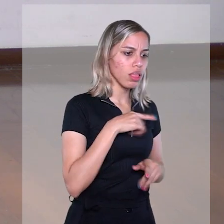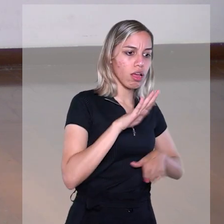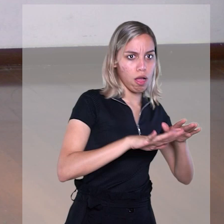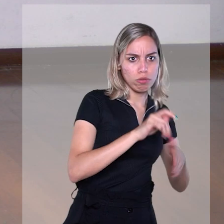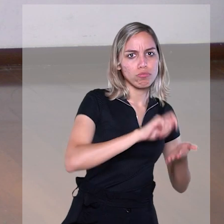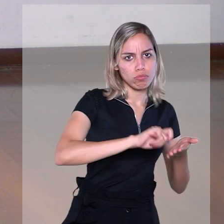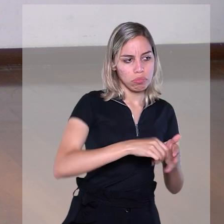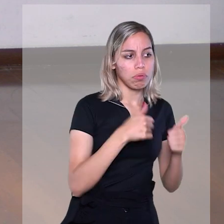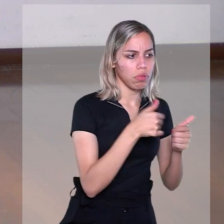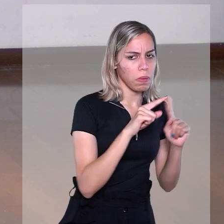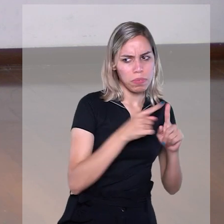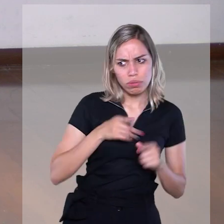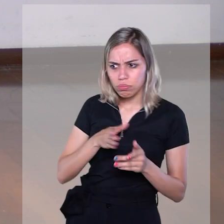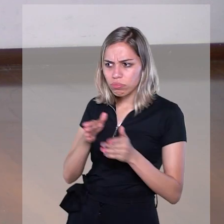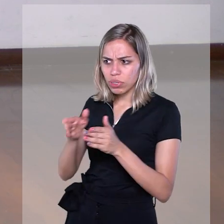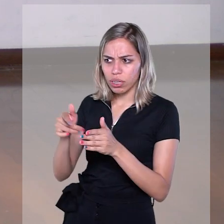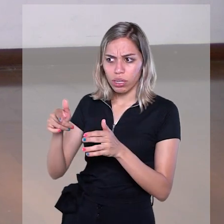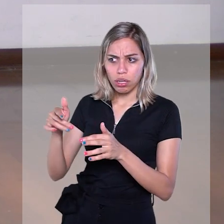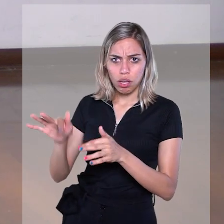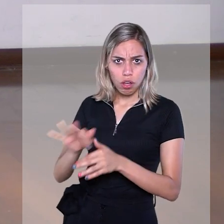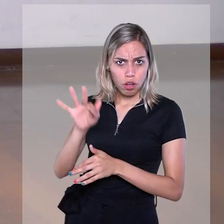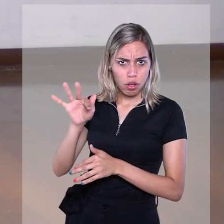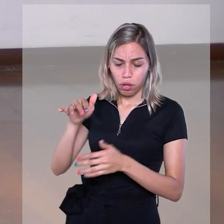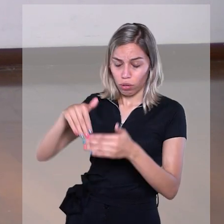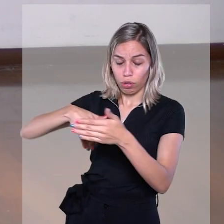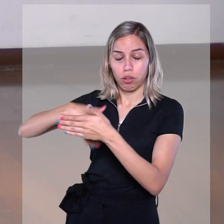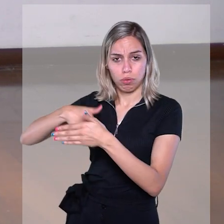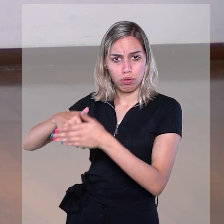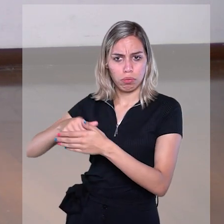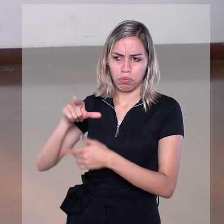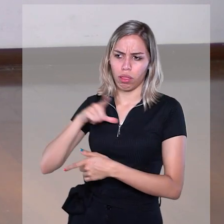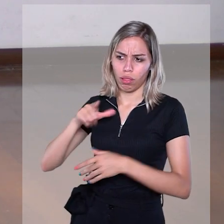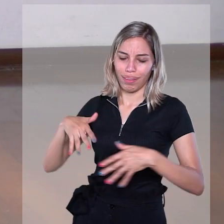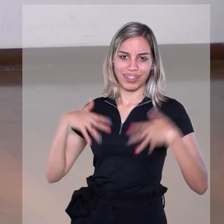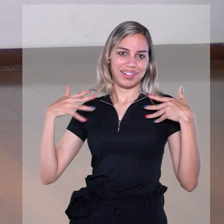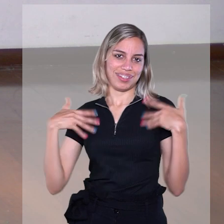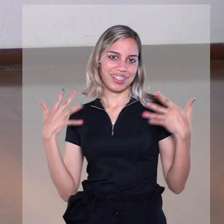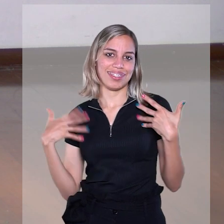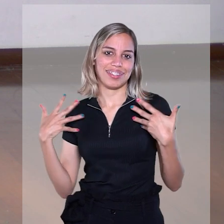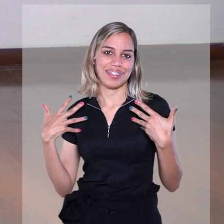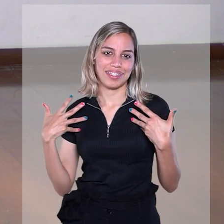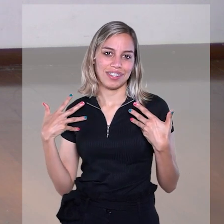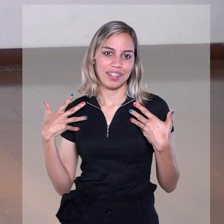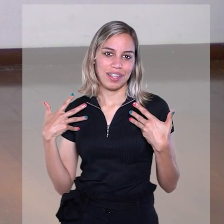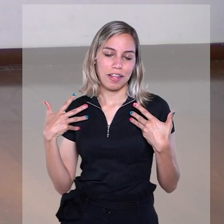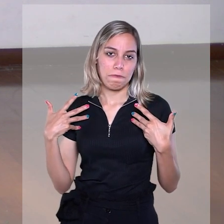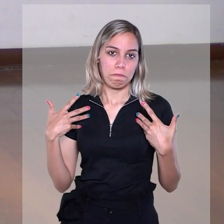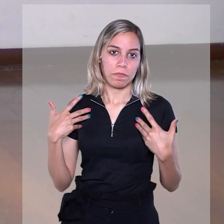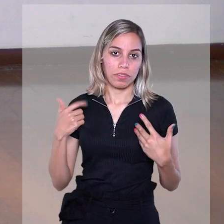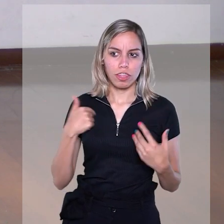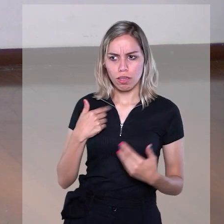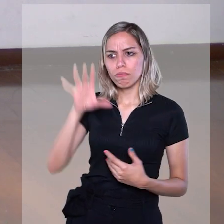era o que animava o meu dia inteiro, né? E eu sou aquele que aprendeu a